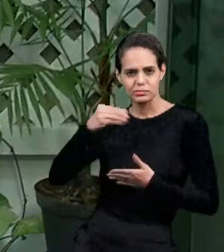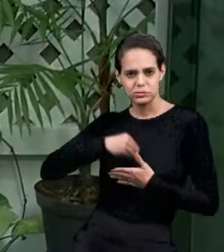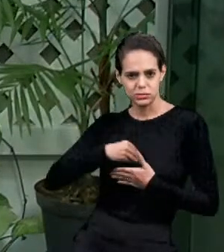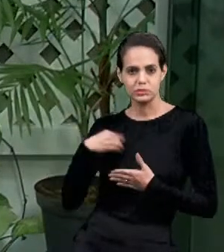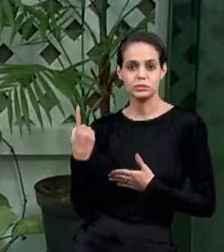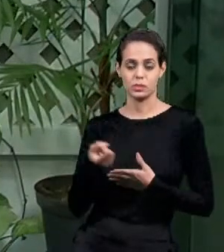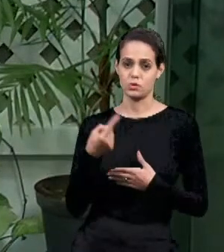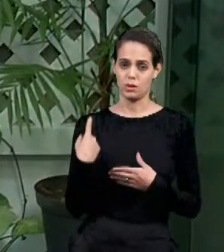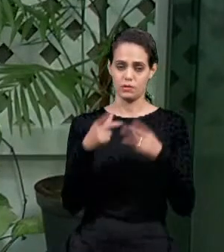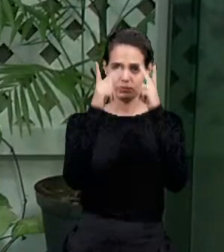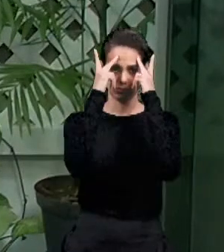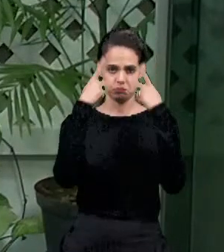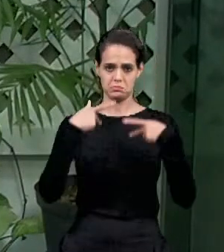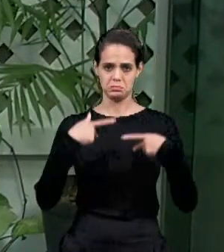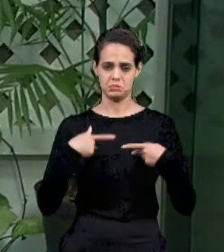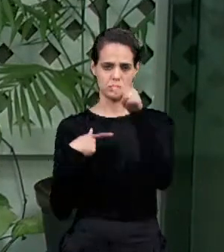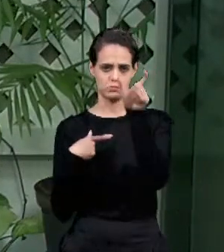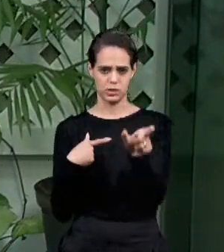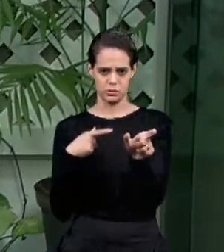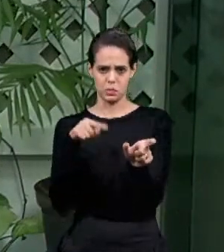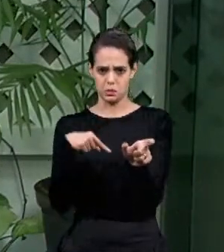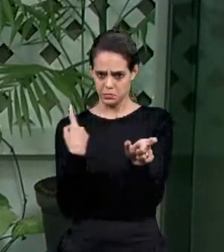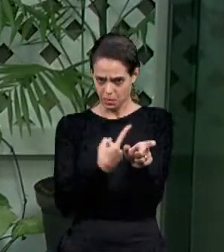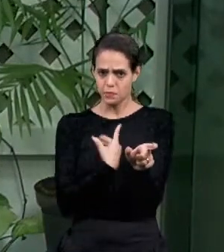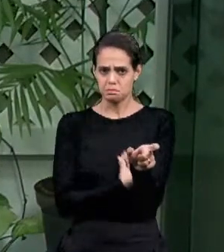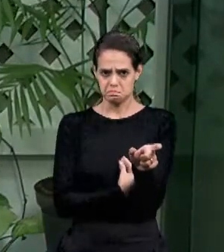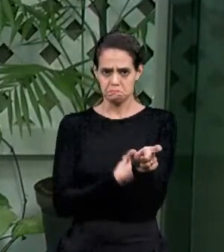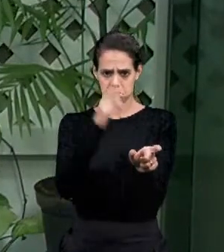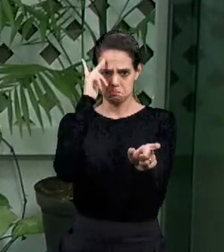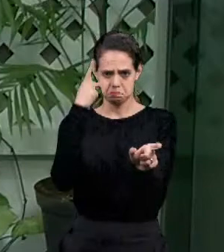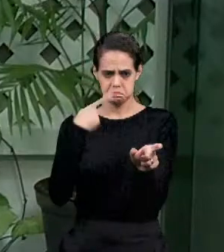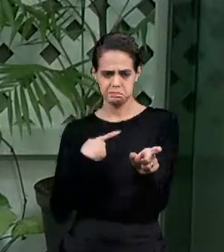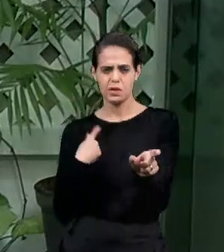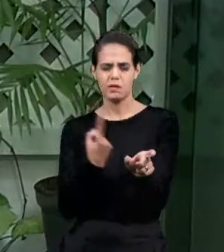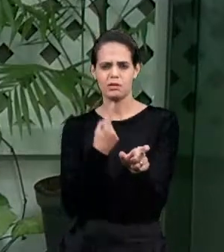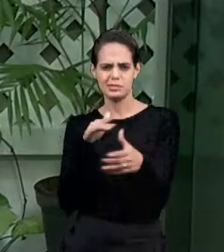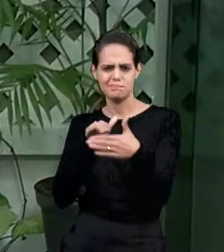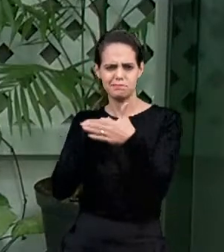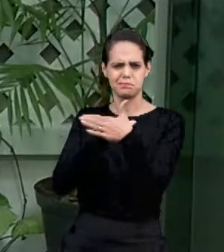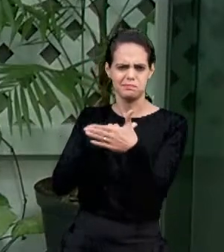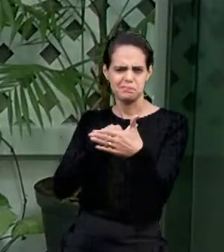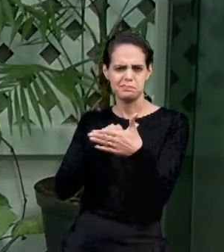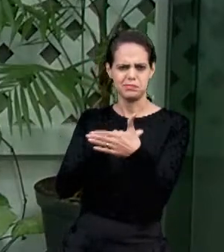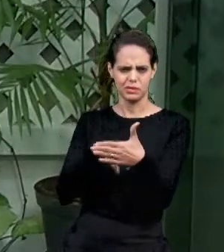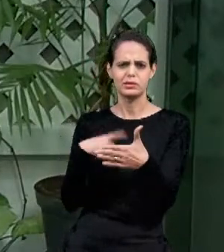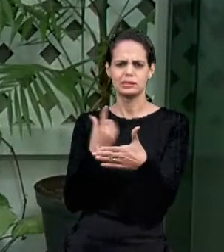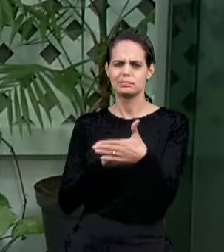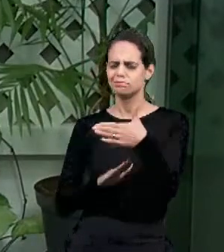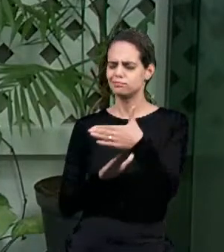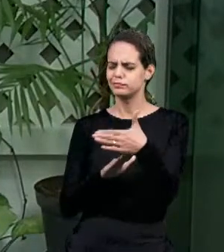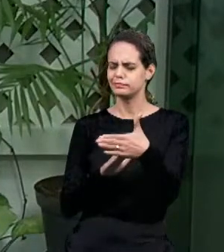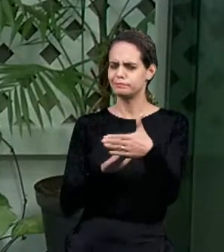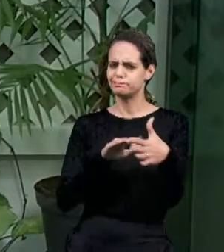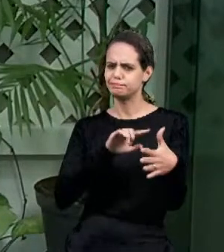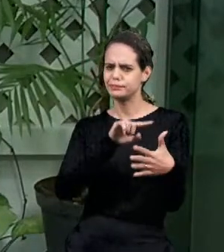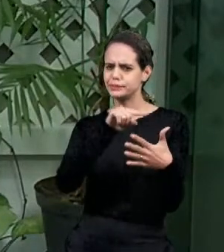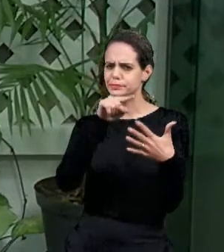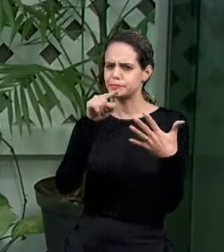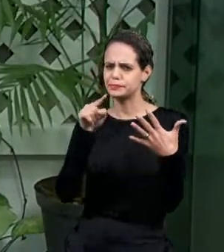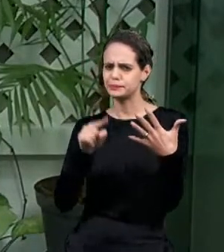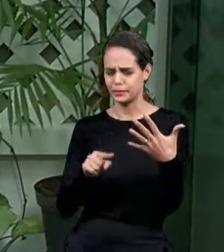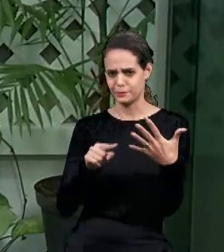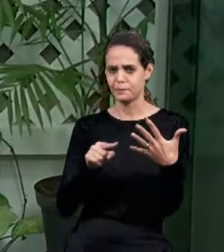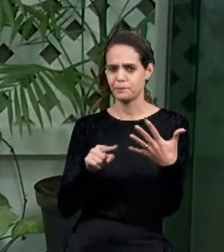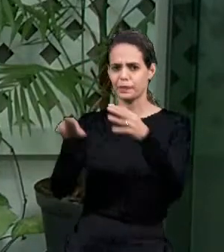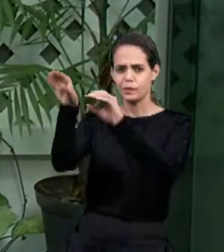humanos, como pessoas que têm limitações, nós estamos limitados a um universo